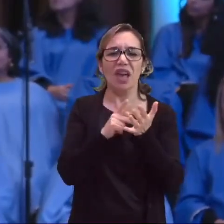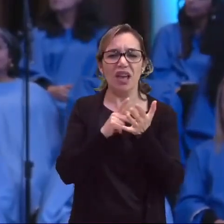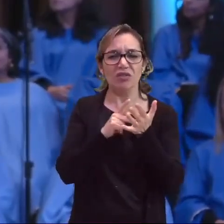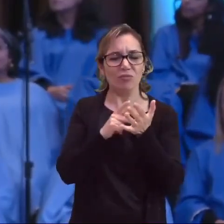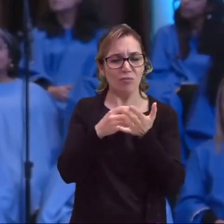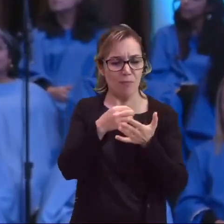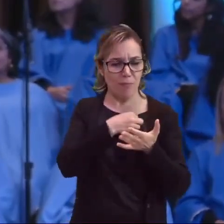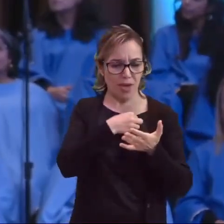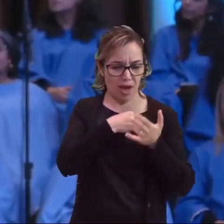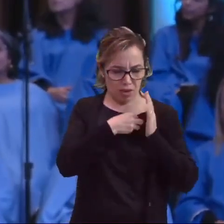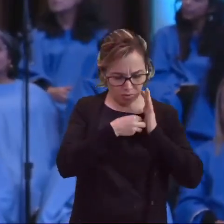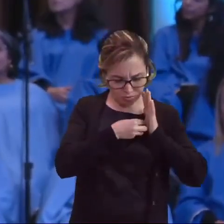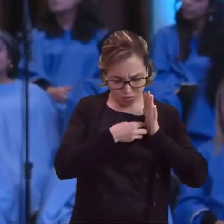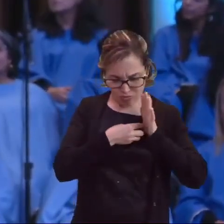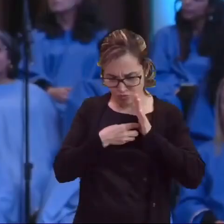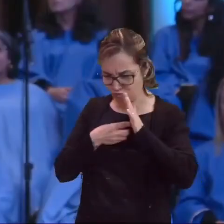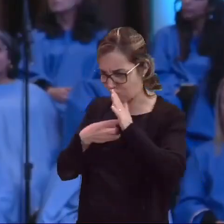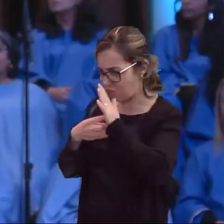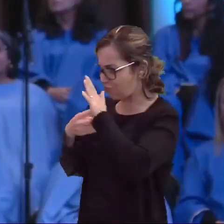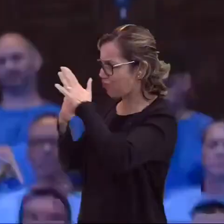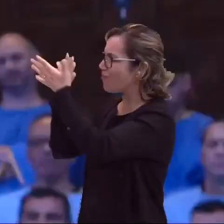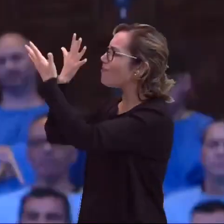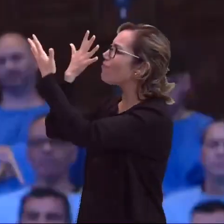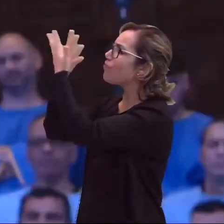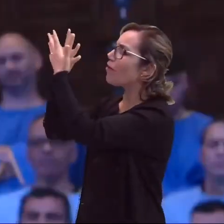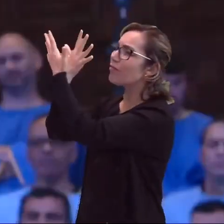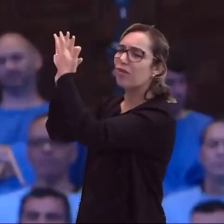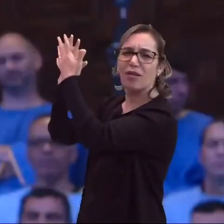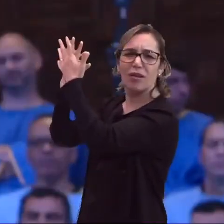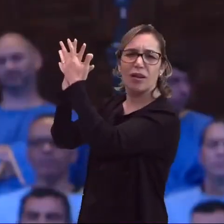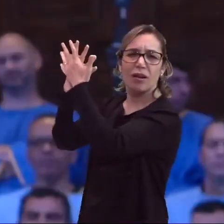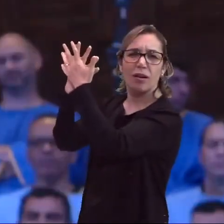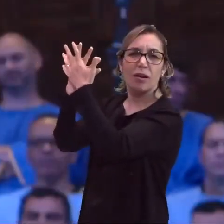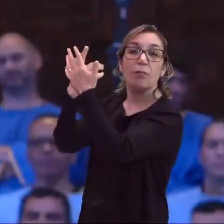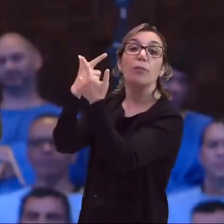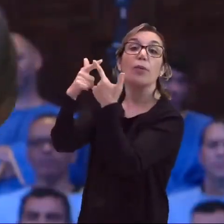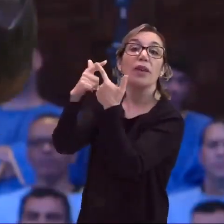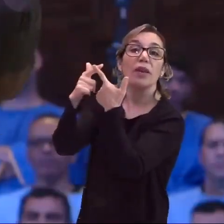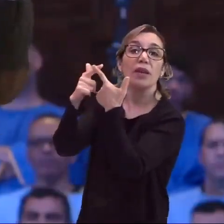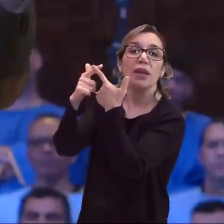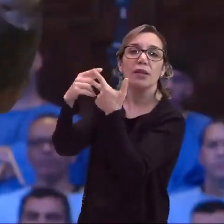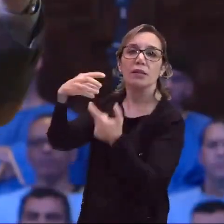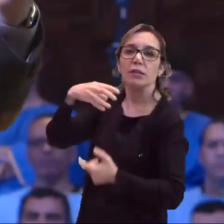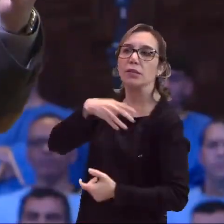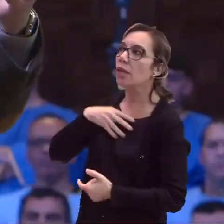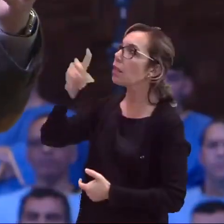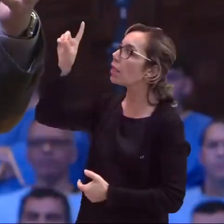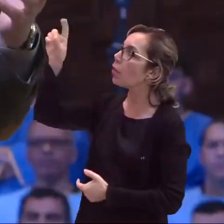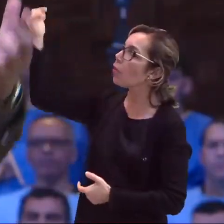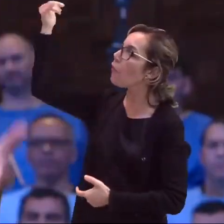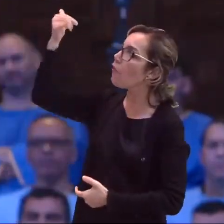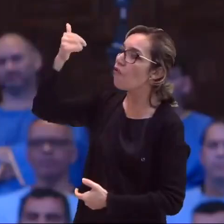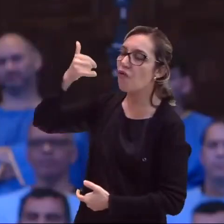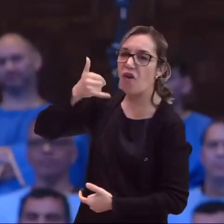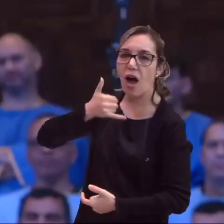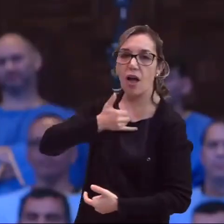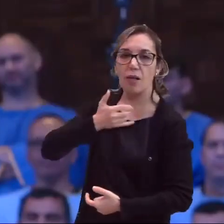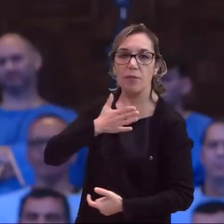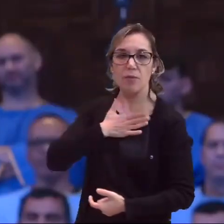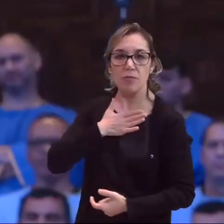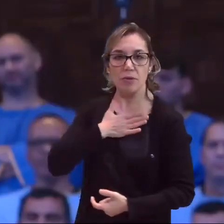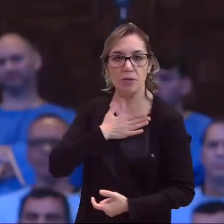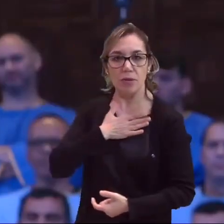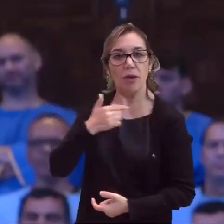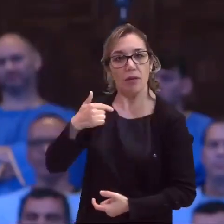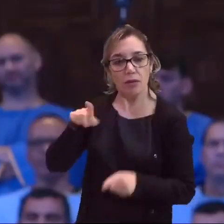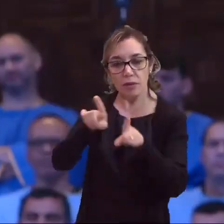os pecados porque o espírito vai me constranger eu vou ter confiança porque o Senhor está